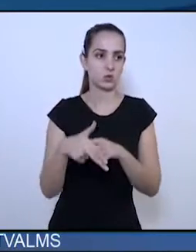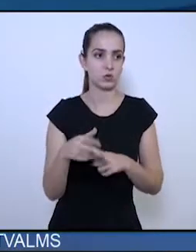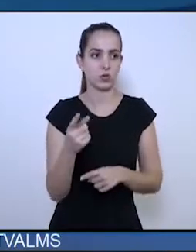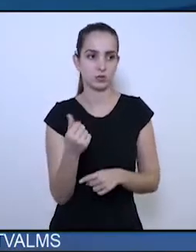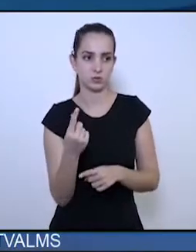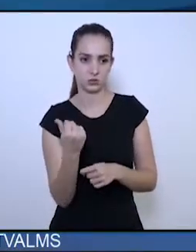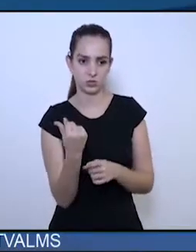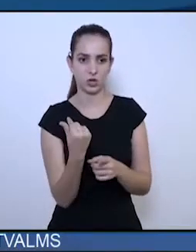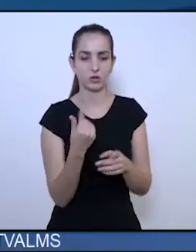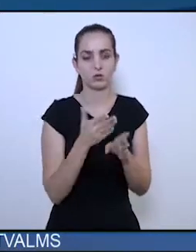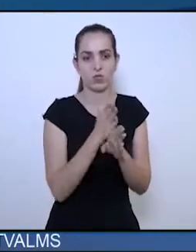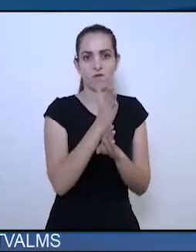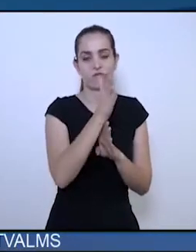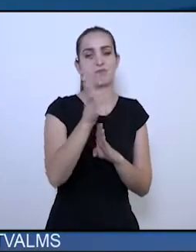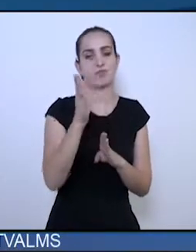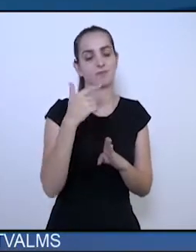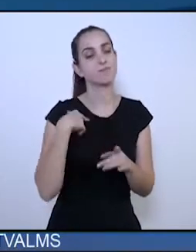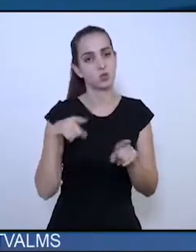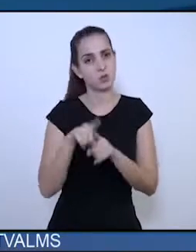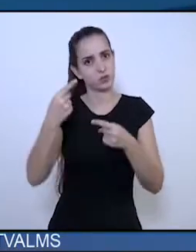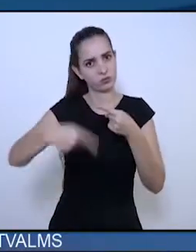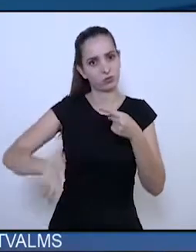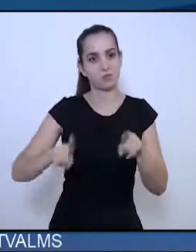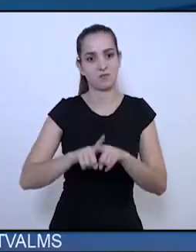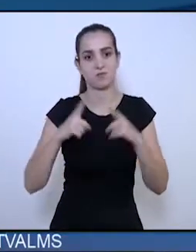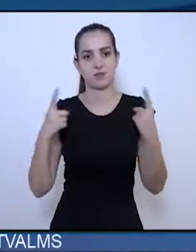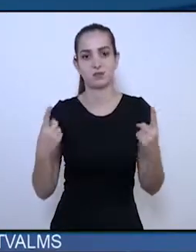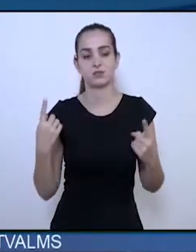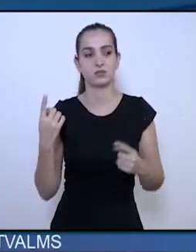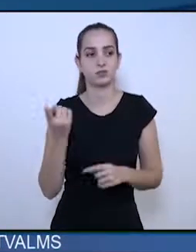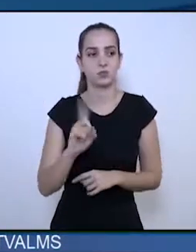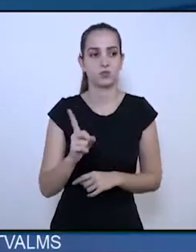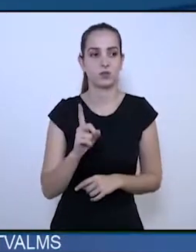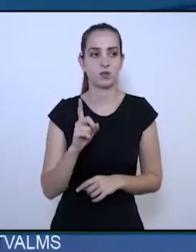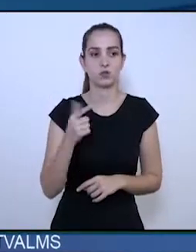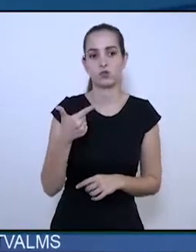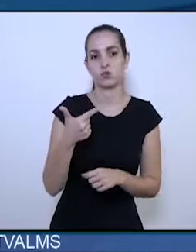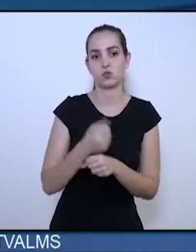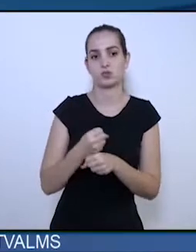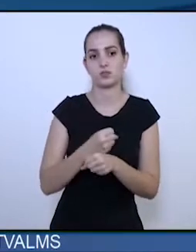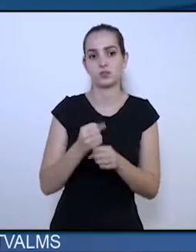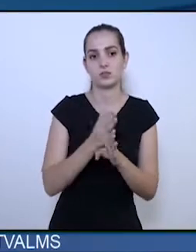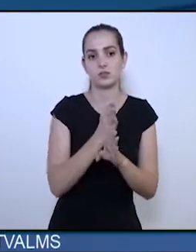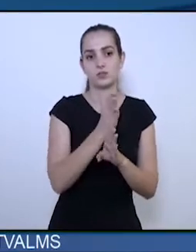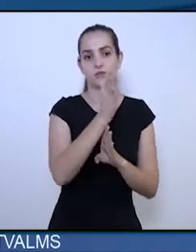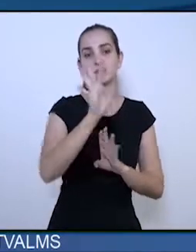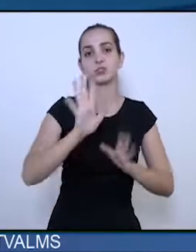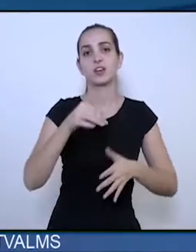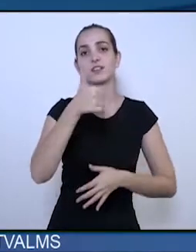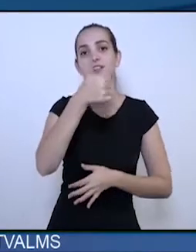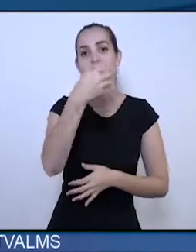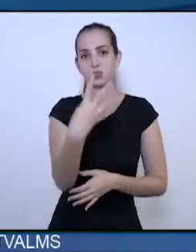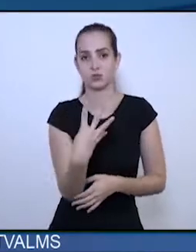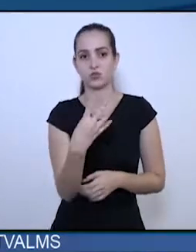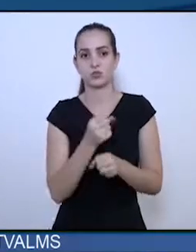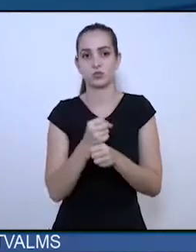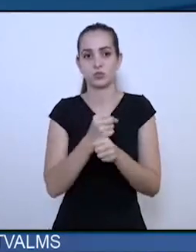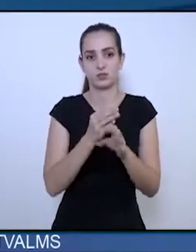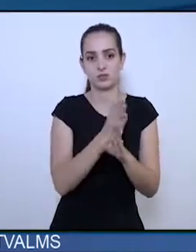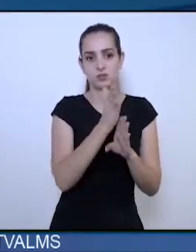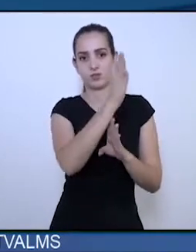fronteira. Eu também sou contra. Agora, não é 2 anos que essa fronteira está assim, né? 14 anos governada